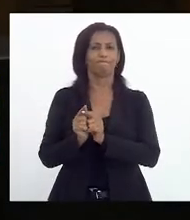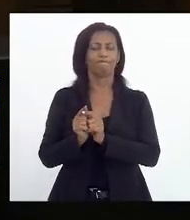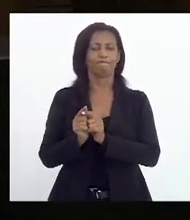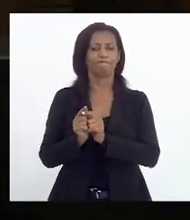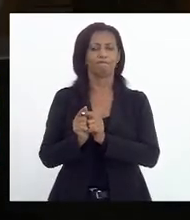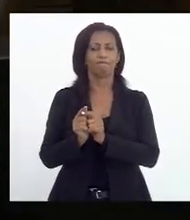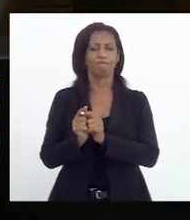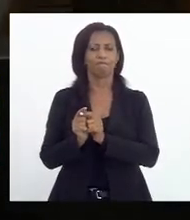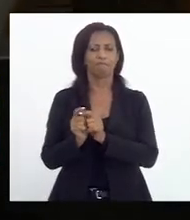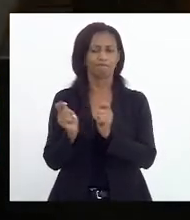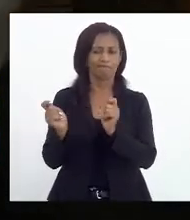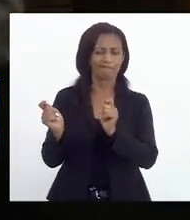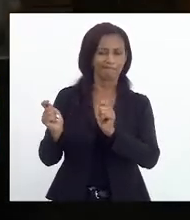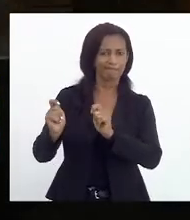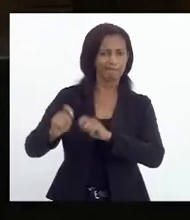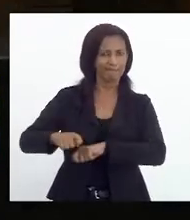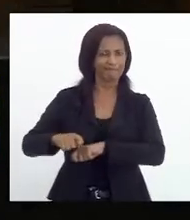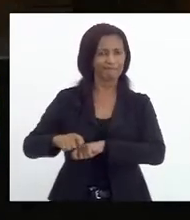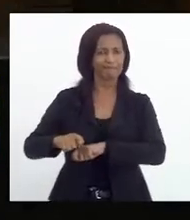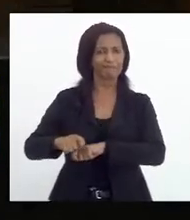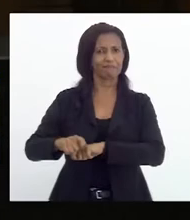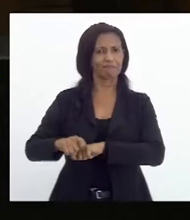palatável expurgando